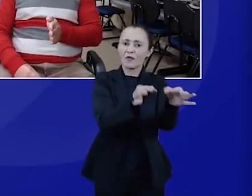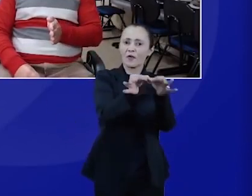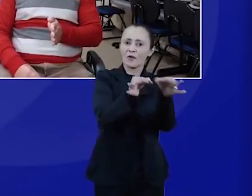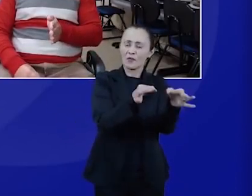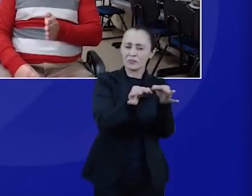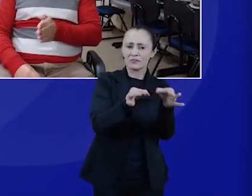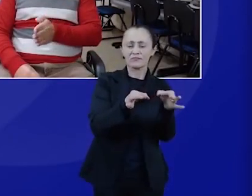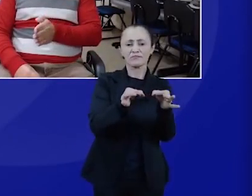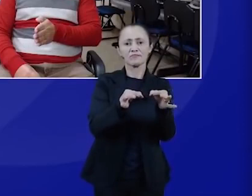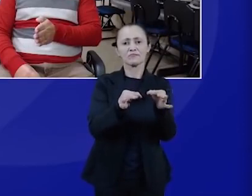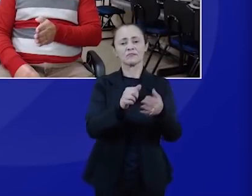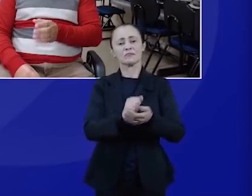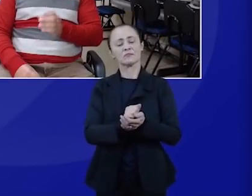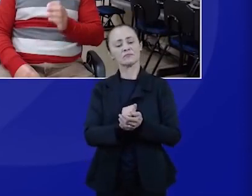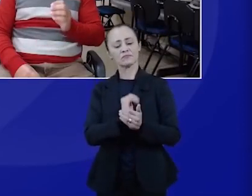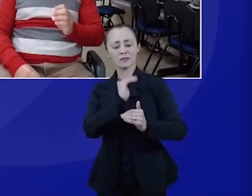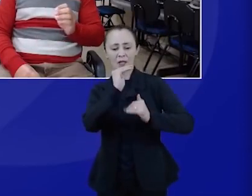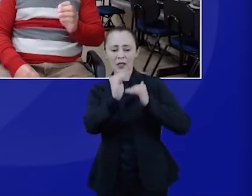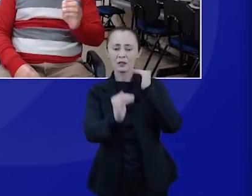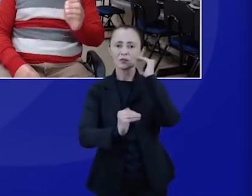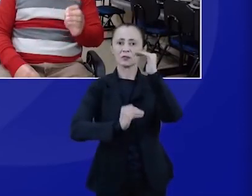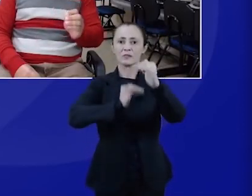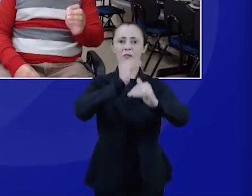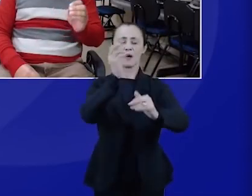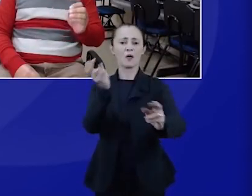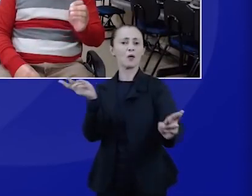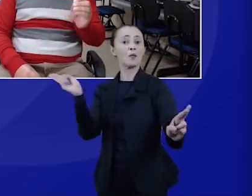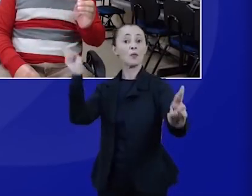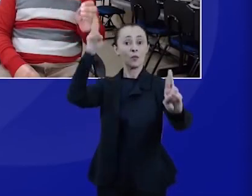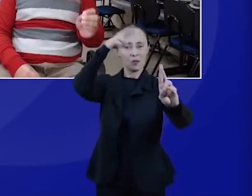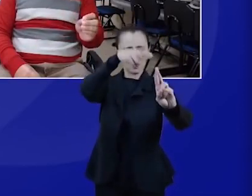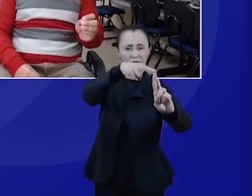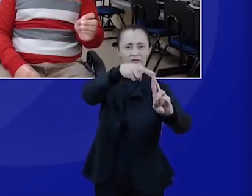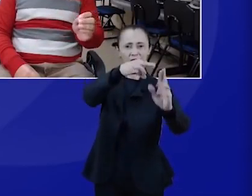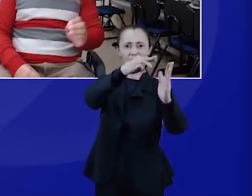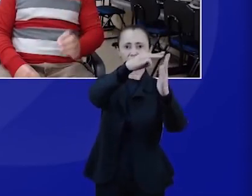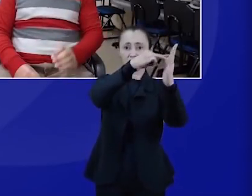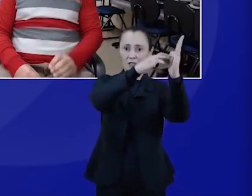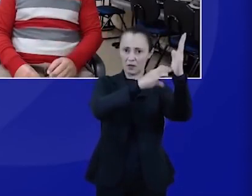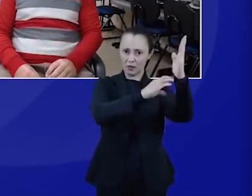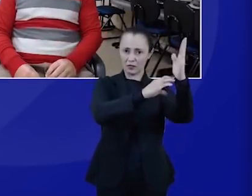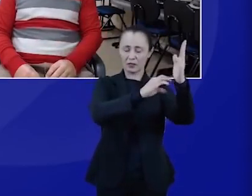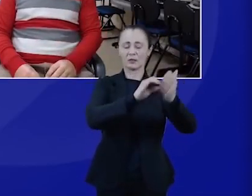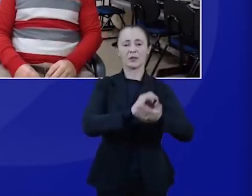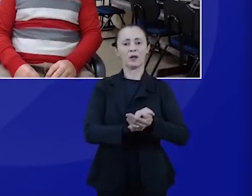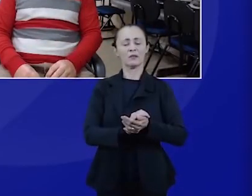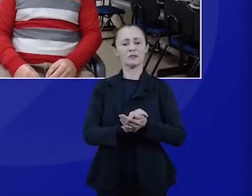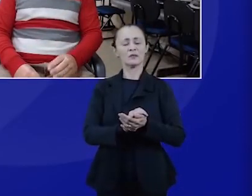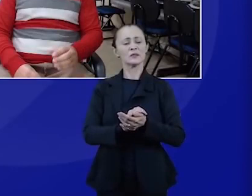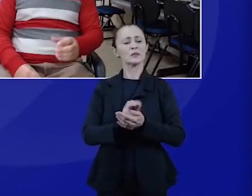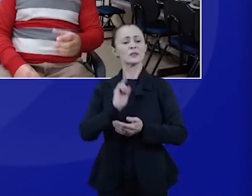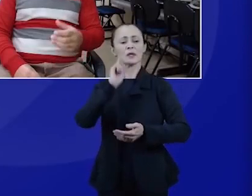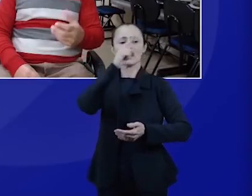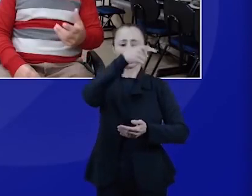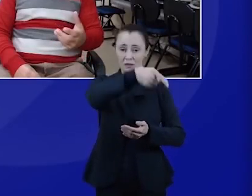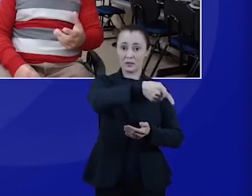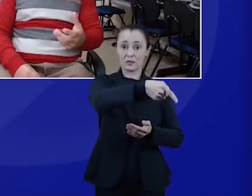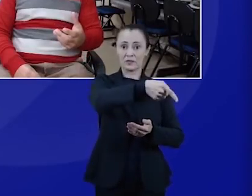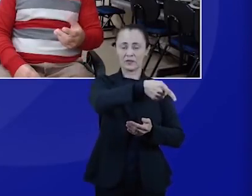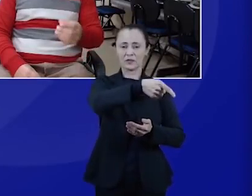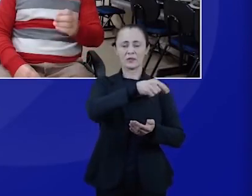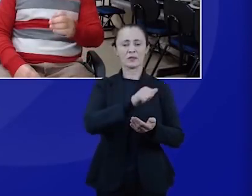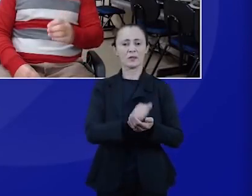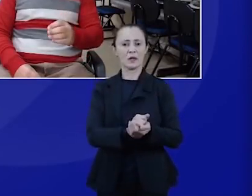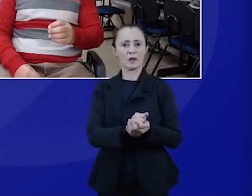trabalho em desenvolvimento com um referencial curricular. Esse referencial curricular, como é um